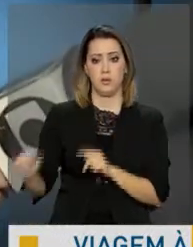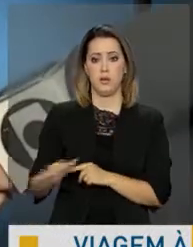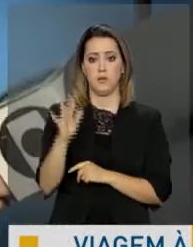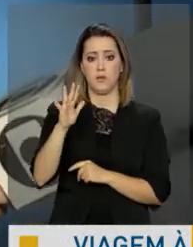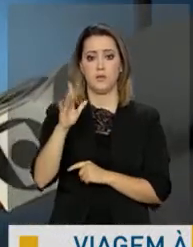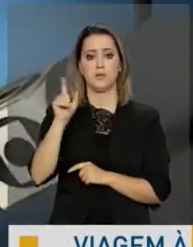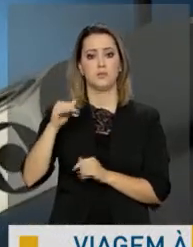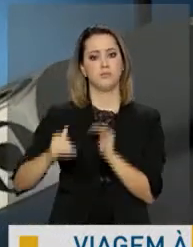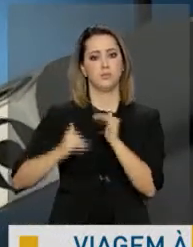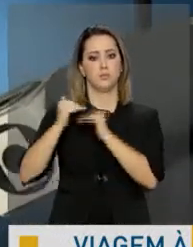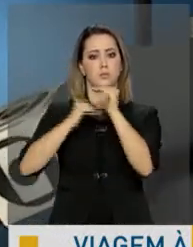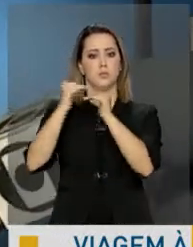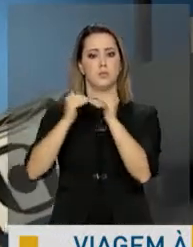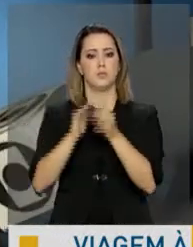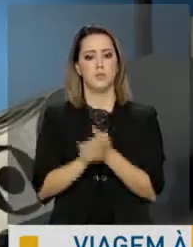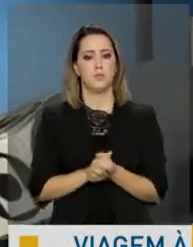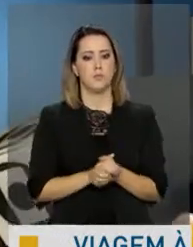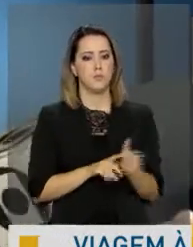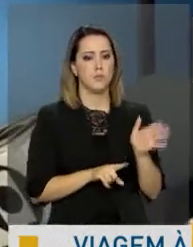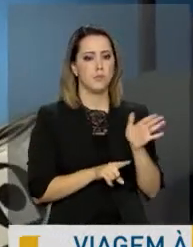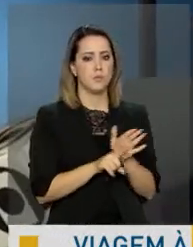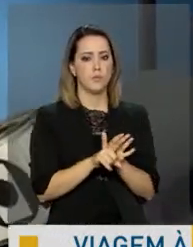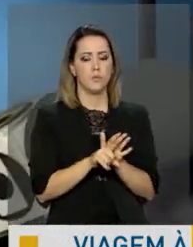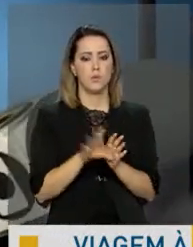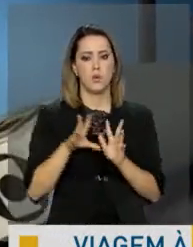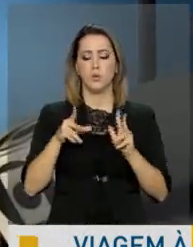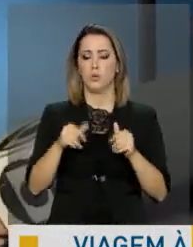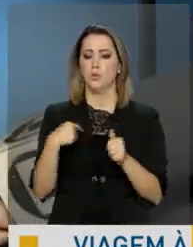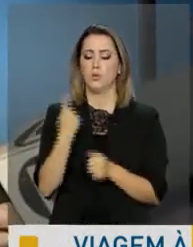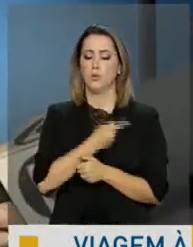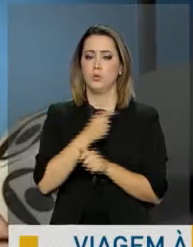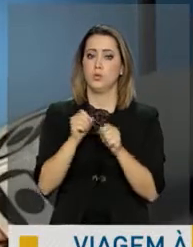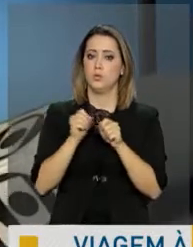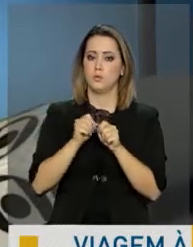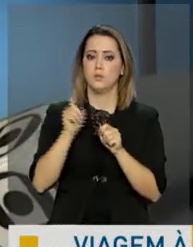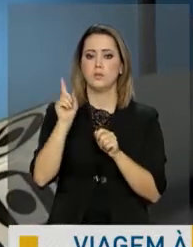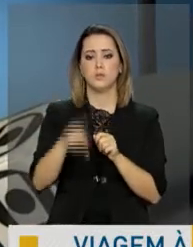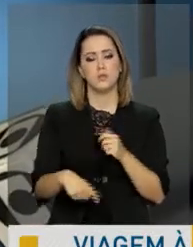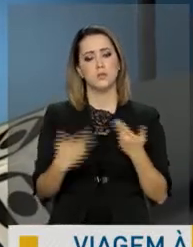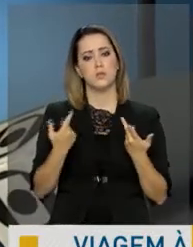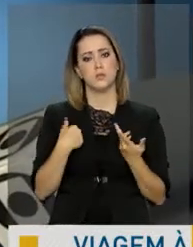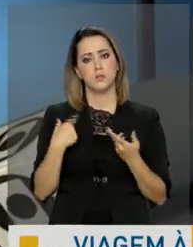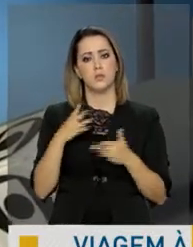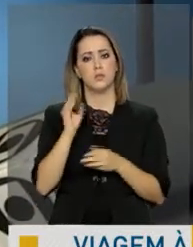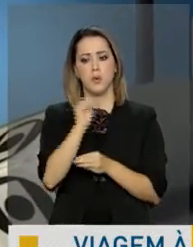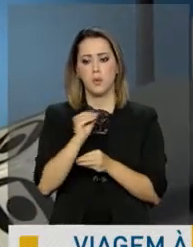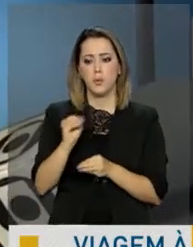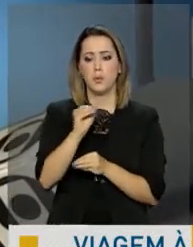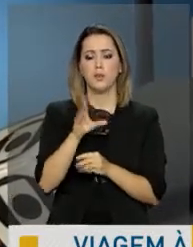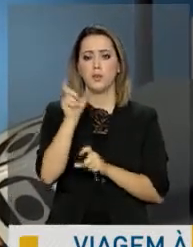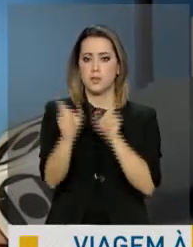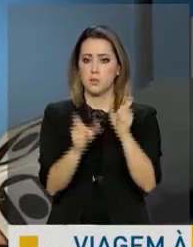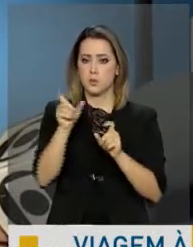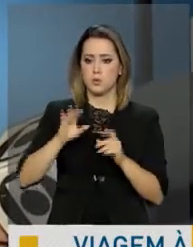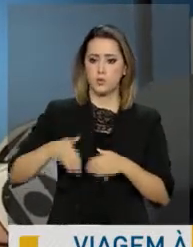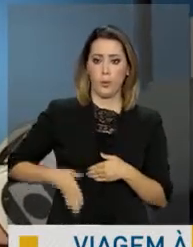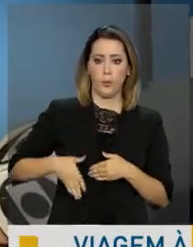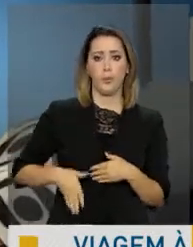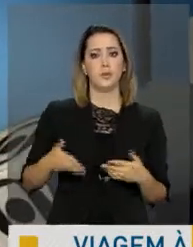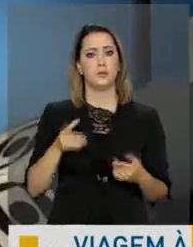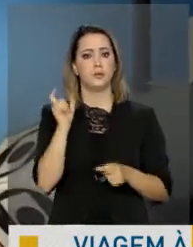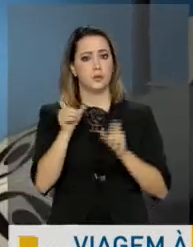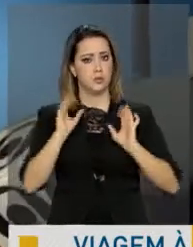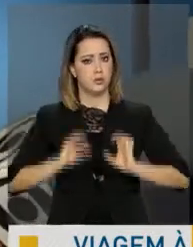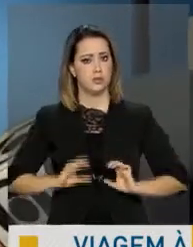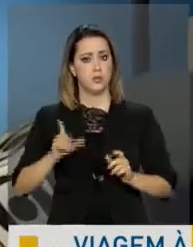maior. Tá certo? Então, tudo o que nós fazemos, em última análise, é para beneficiar o bolso do cidadão, ganhando